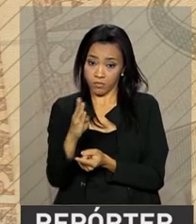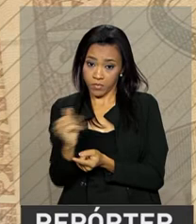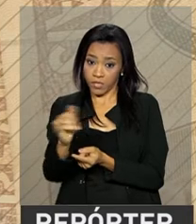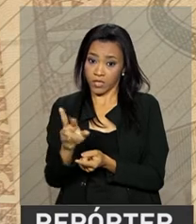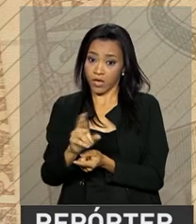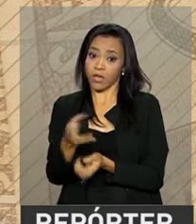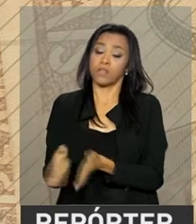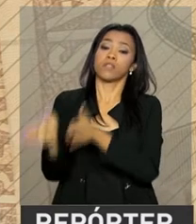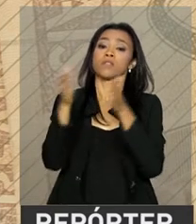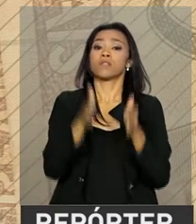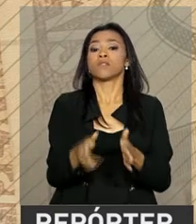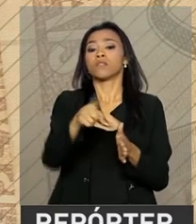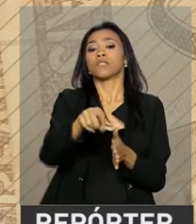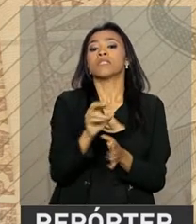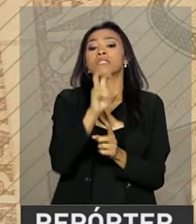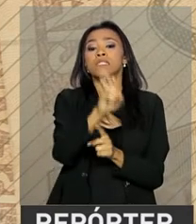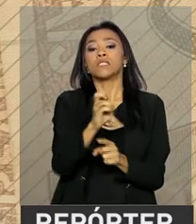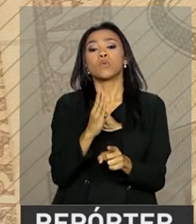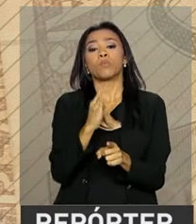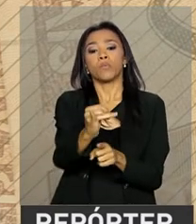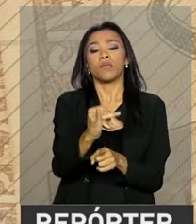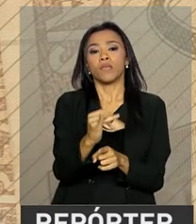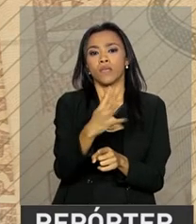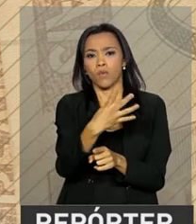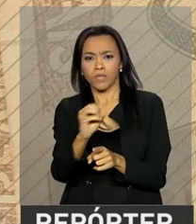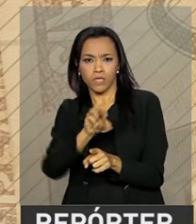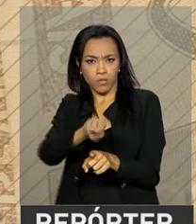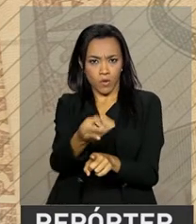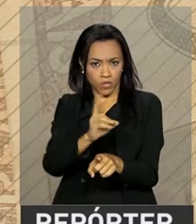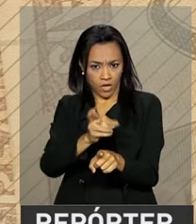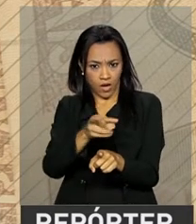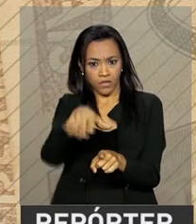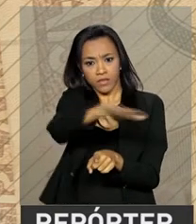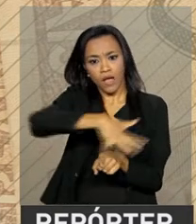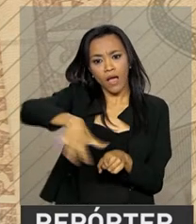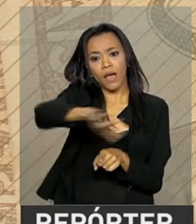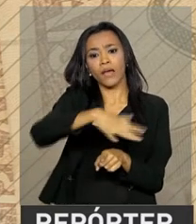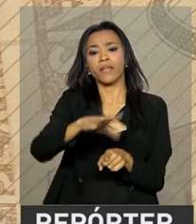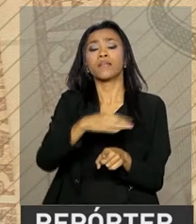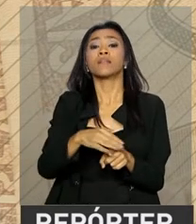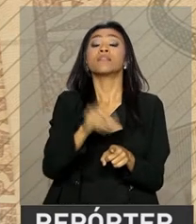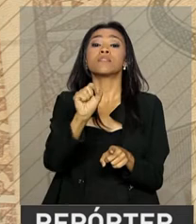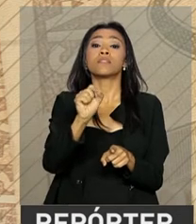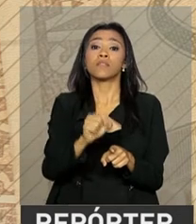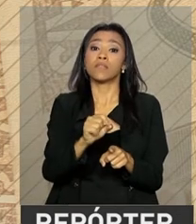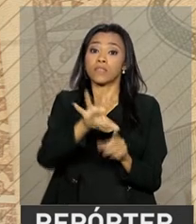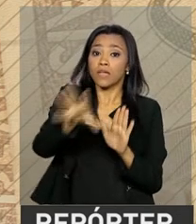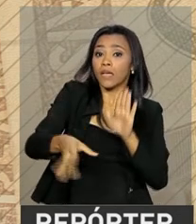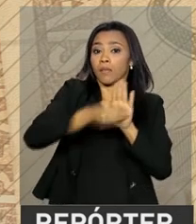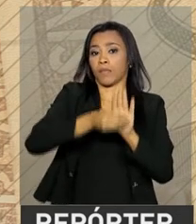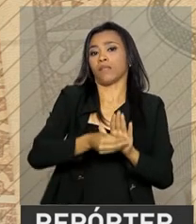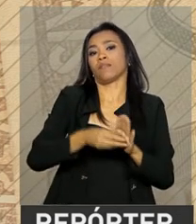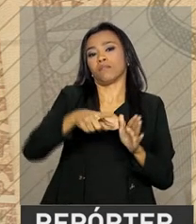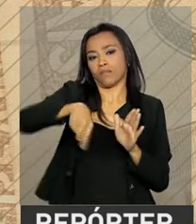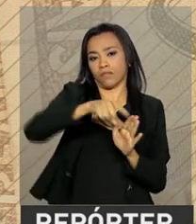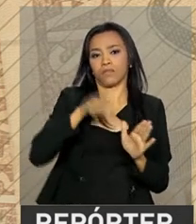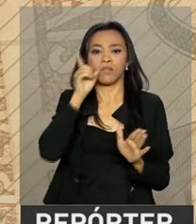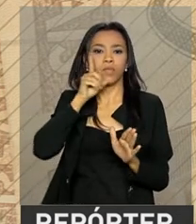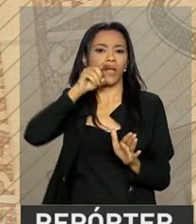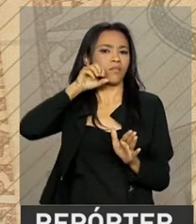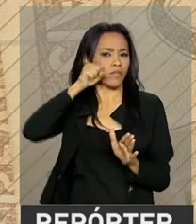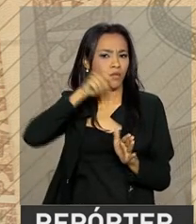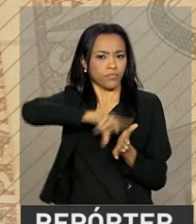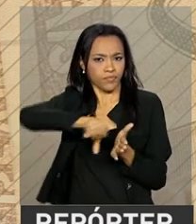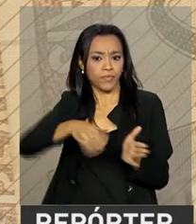do governo 5 milhões e 400 milhões de reais sobre as emendas obrigatórias os parlamentares e cinco milhões